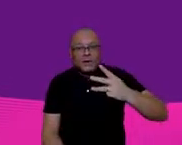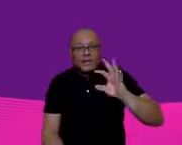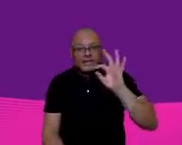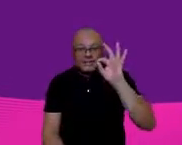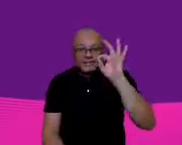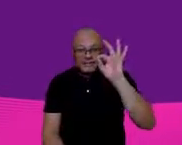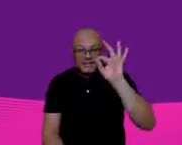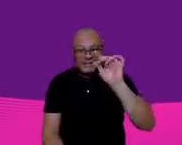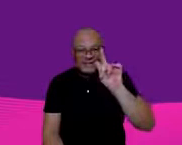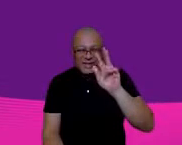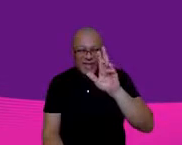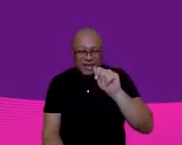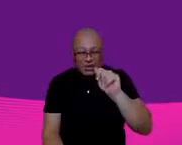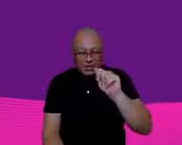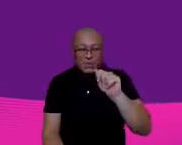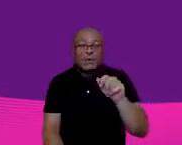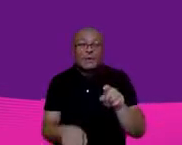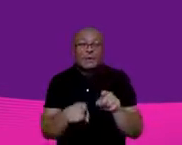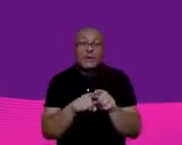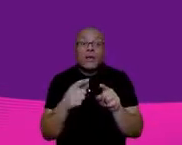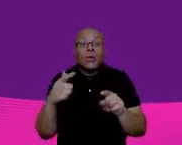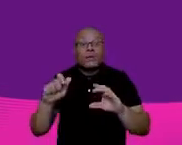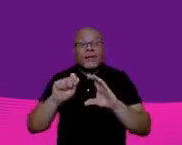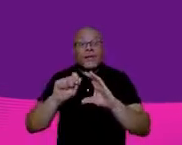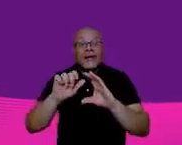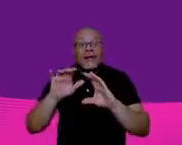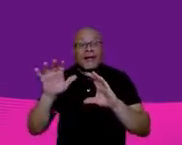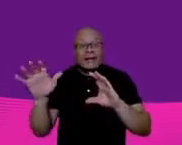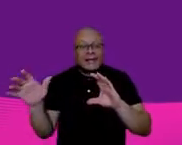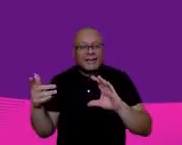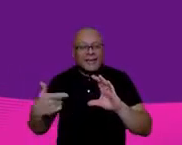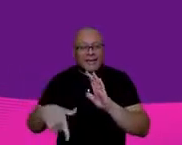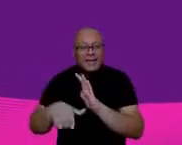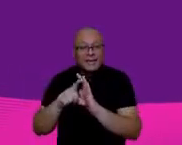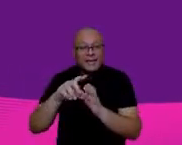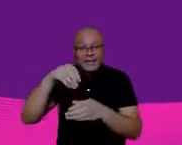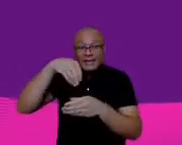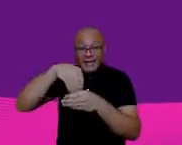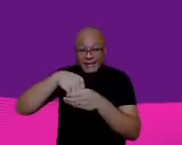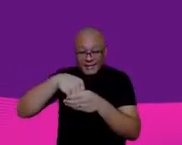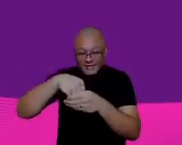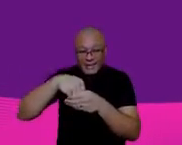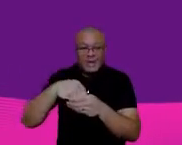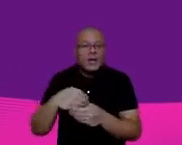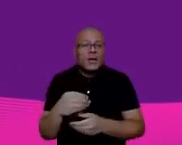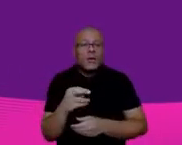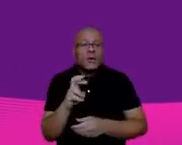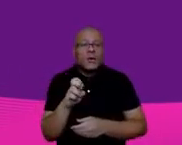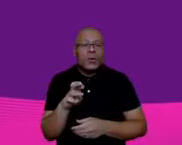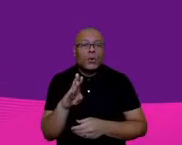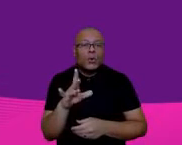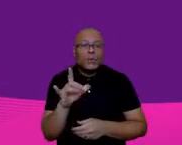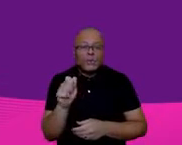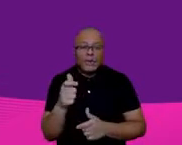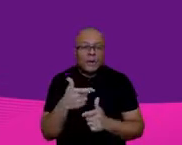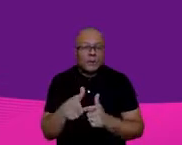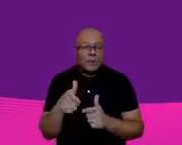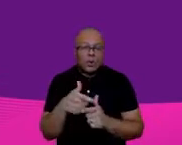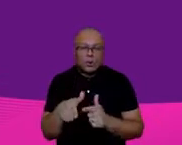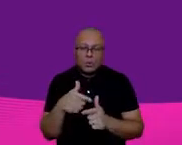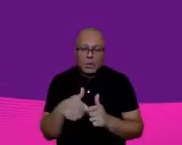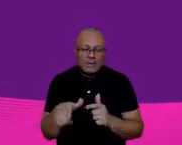anterior está dentro da região púbica, sem nenhum problema de pensamento ou